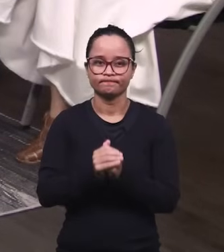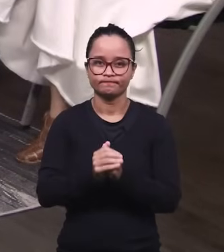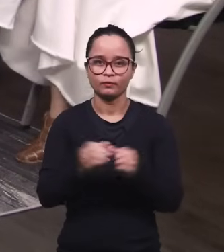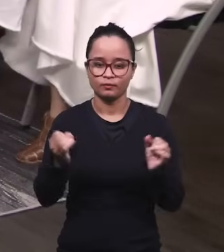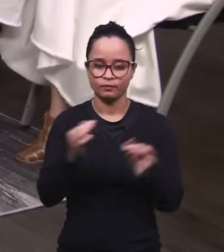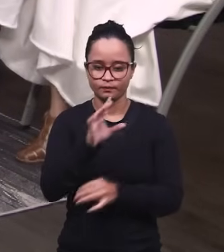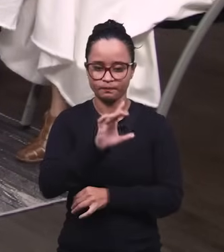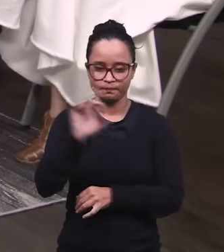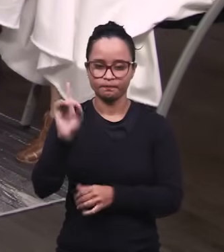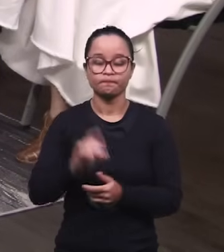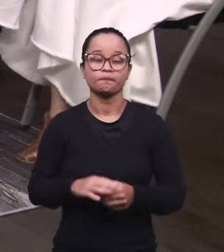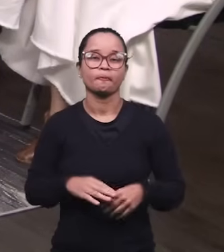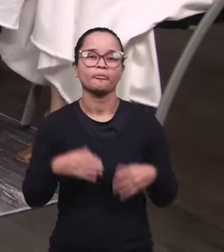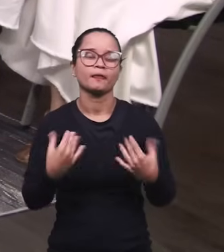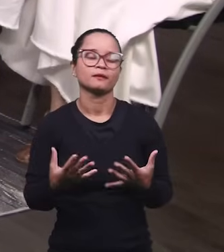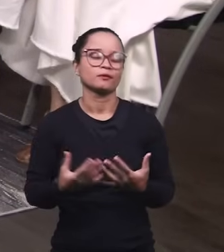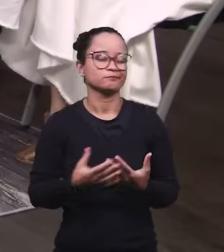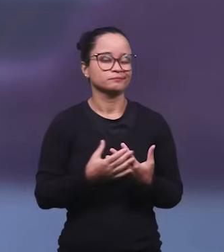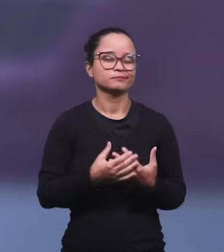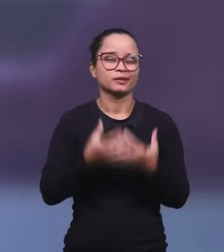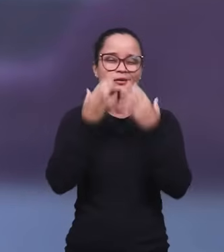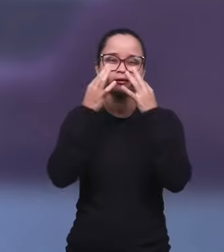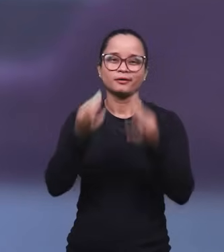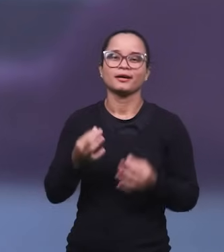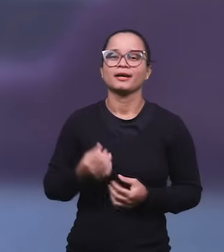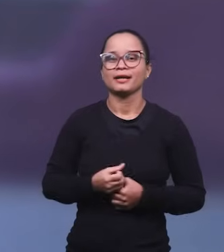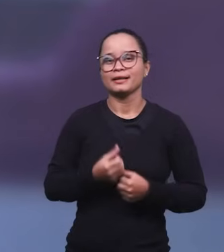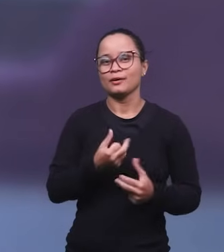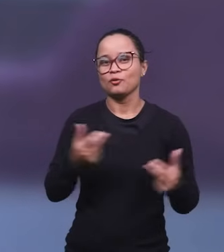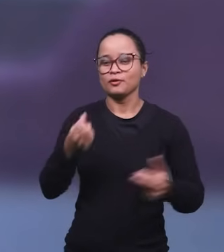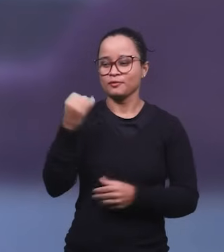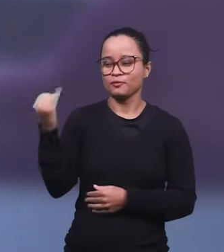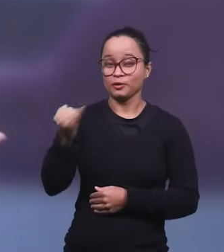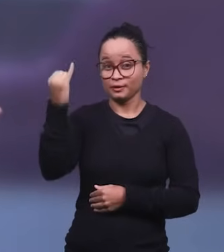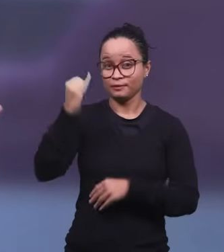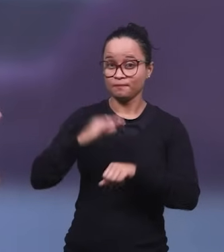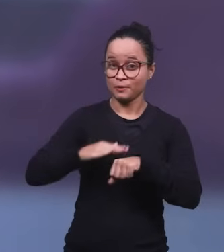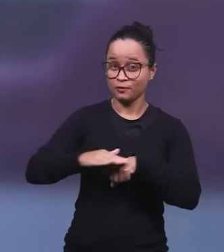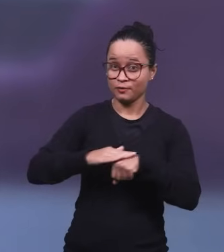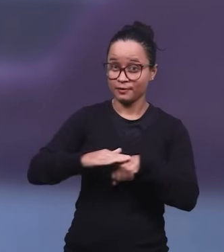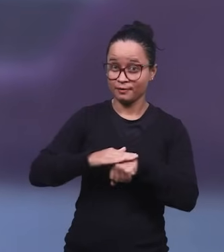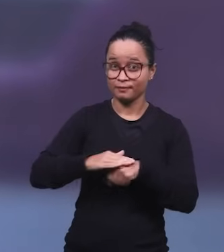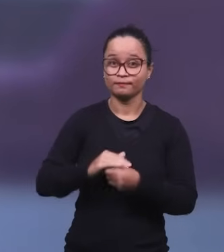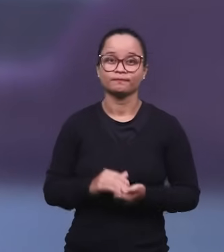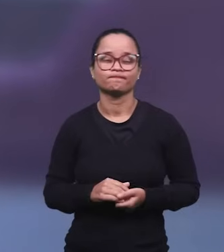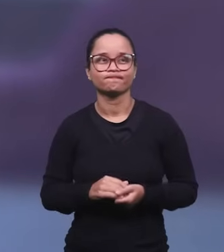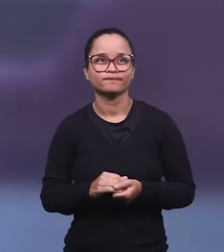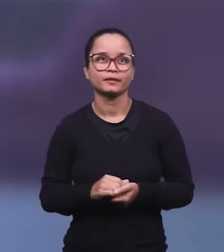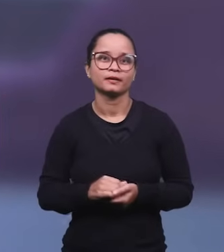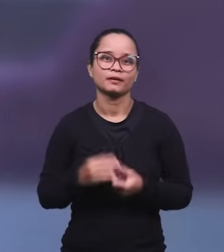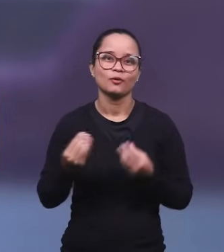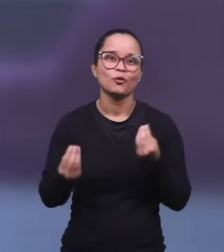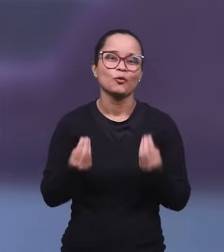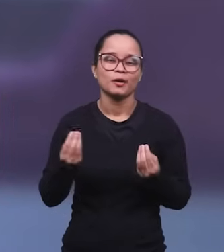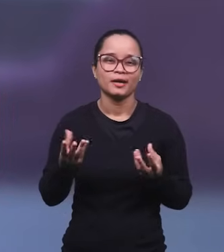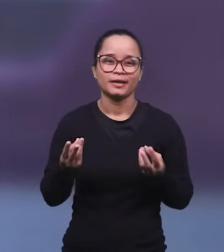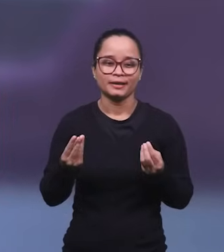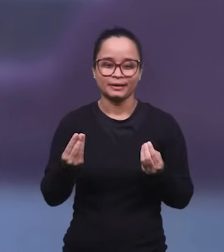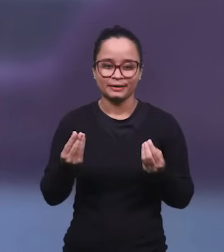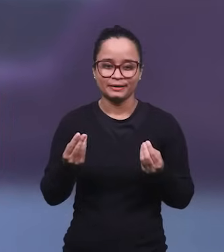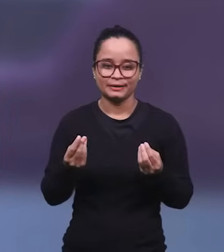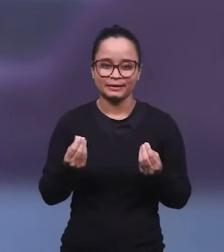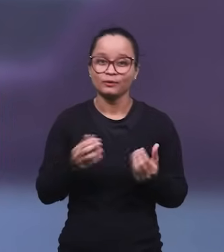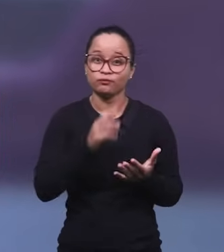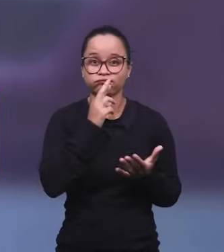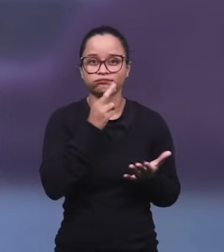Deus. Olha só, a gente... É muita coisa importante para a gente conversar. Como não mensurar